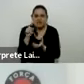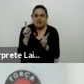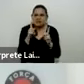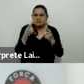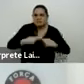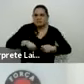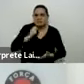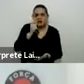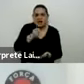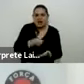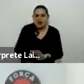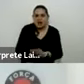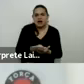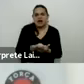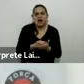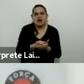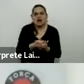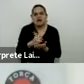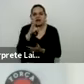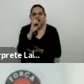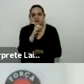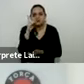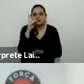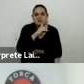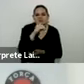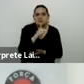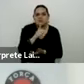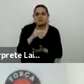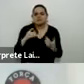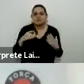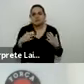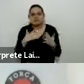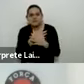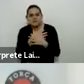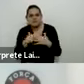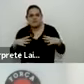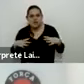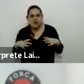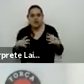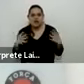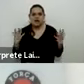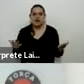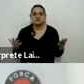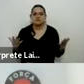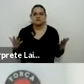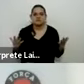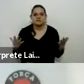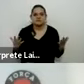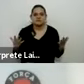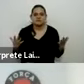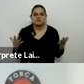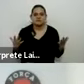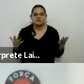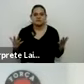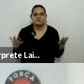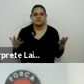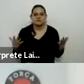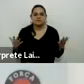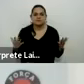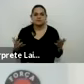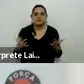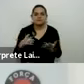feriado, sem hora extra, entre outras ações com medidas provisórias também que são lesivas